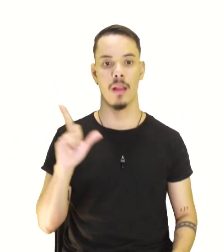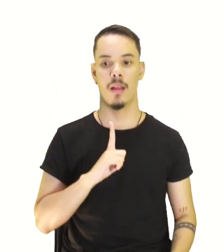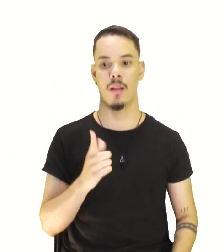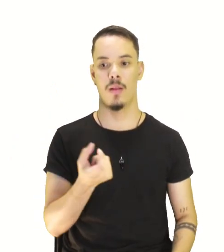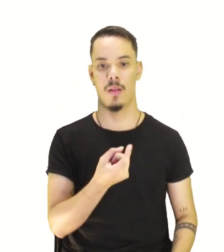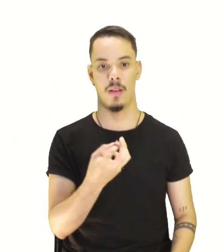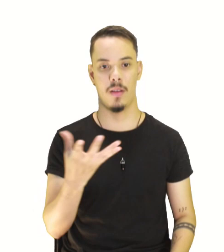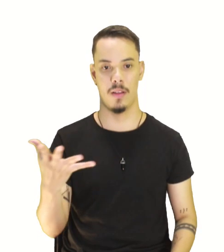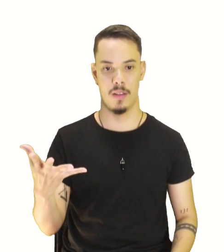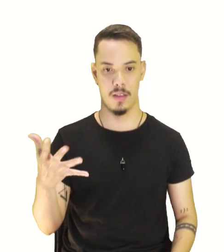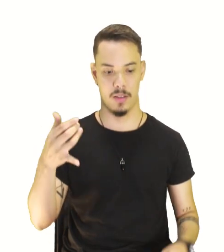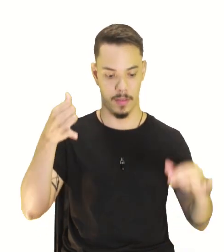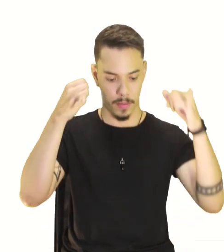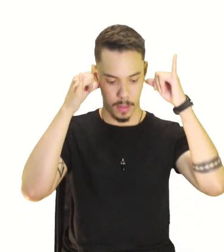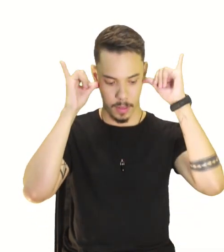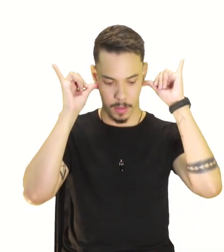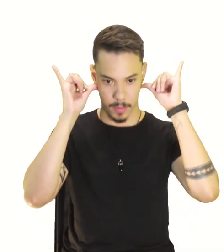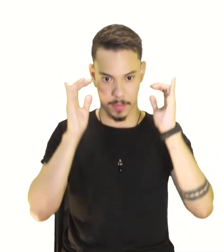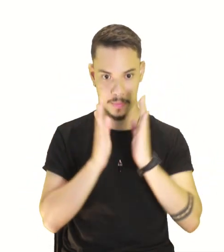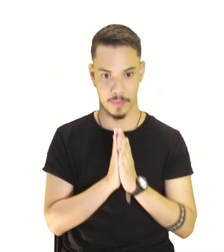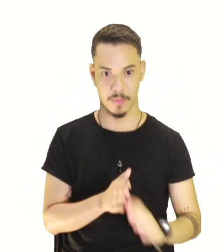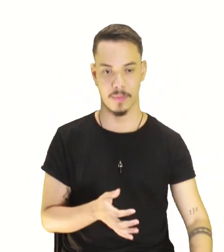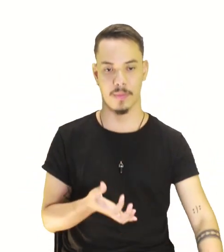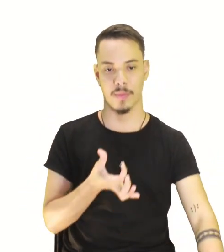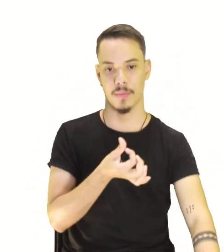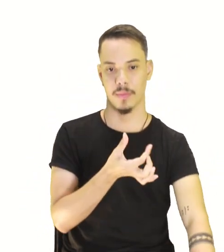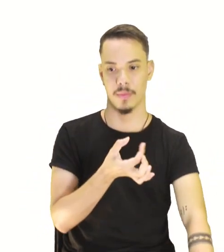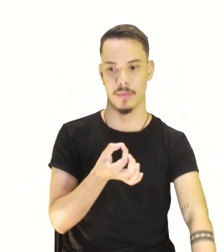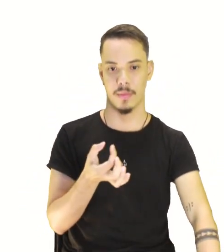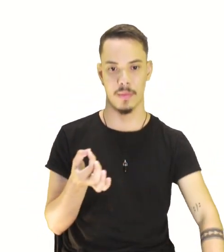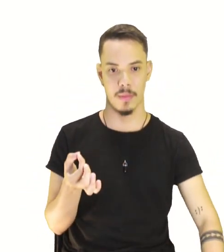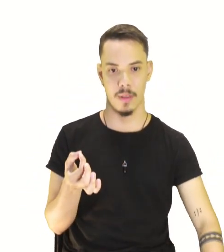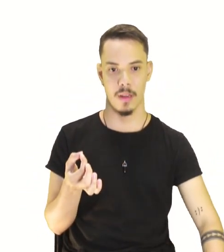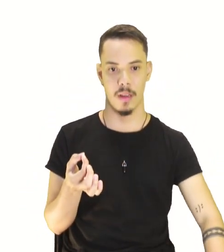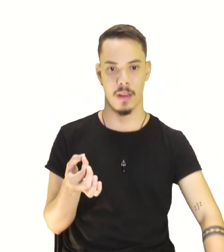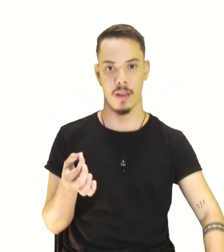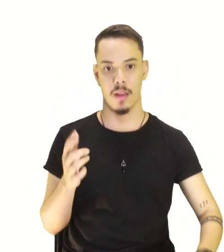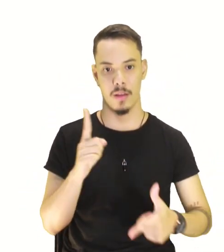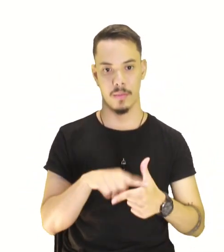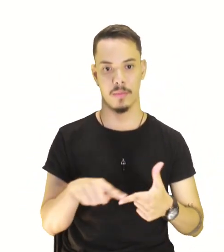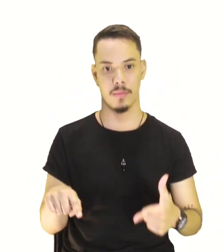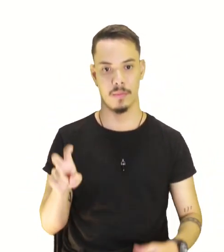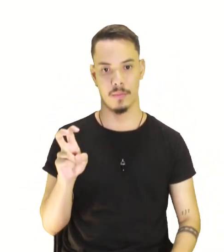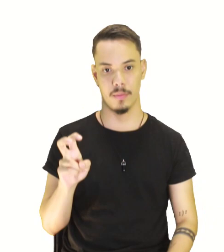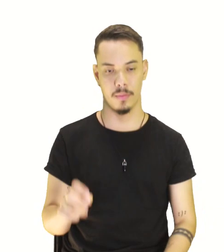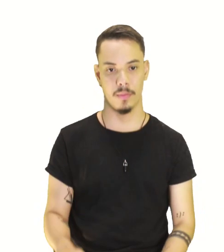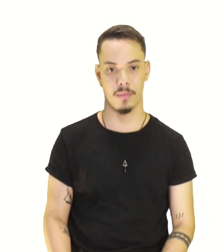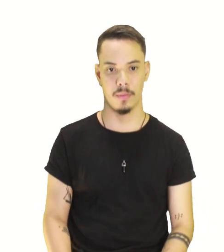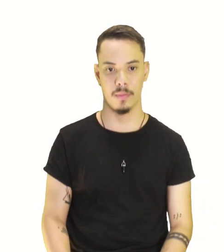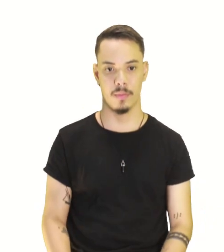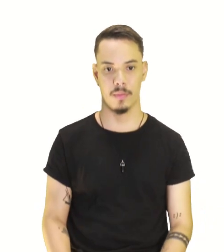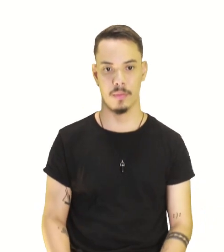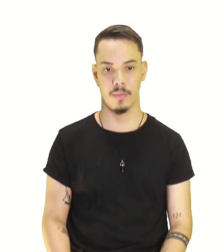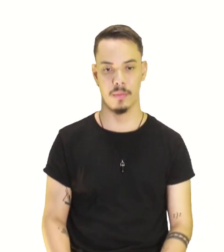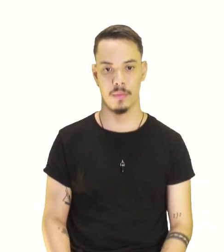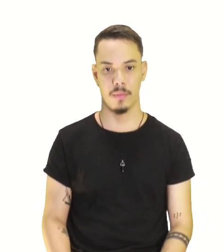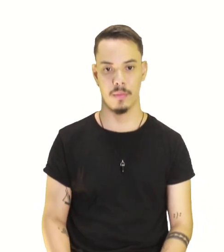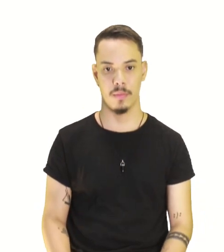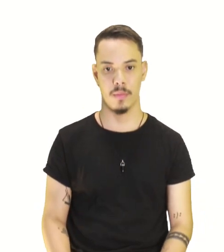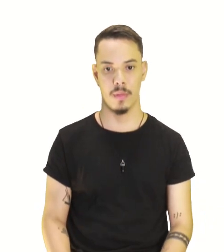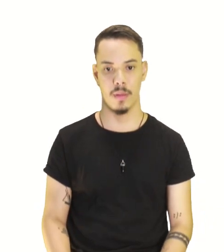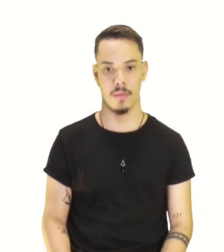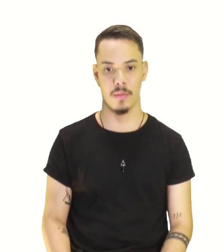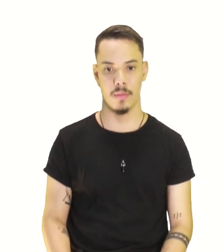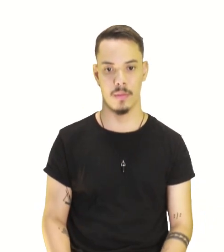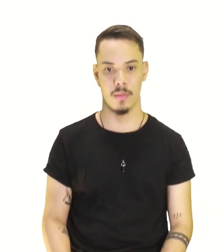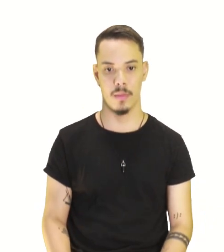de vaquinhas. Vamos ver. 600 por 5. Bom, 6 por 5 dá 1, sobra 1. Aí fica